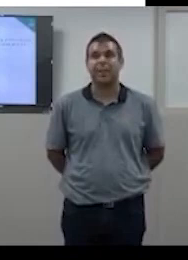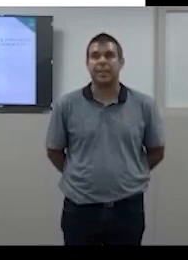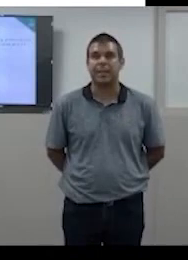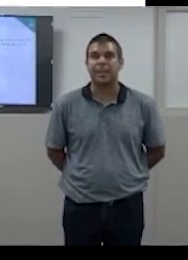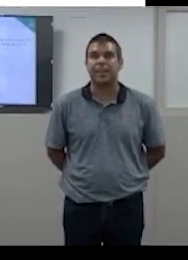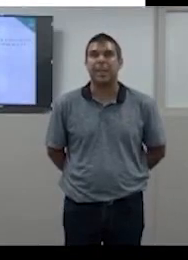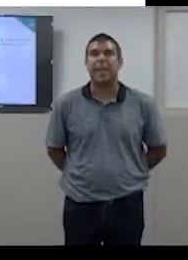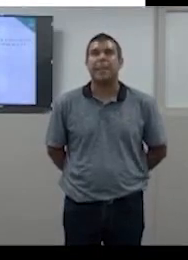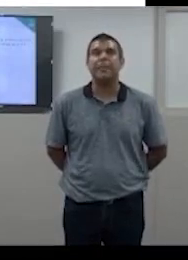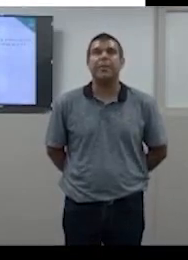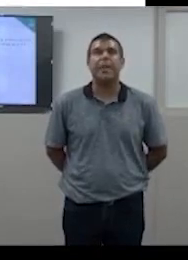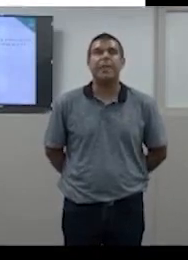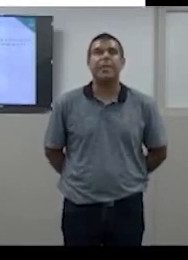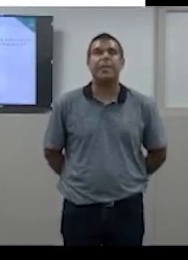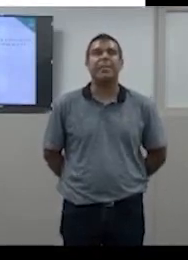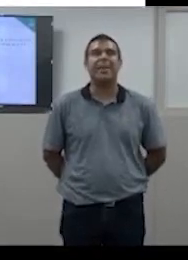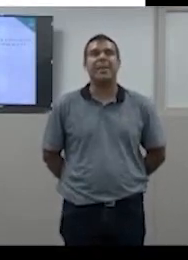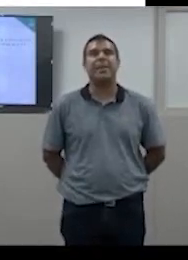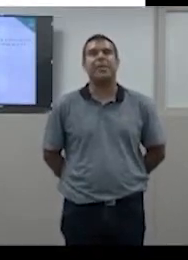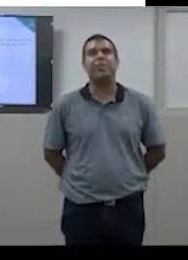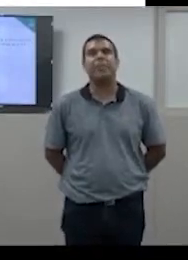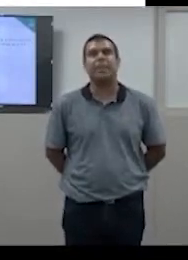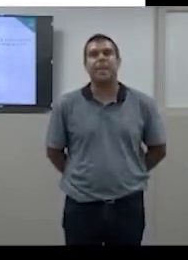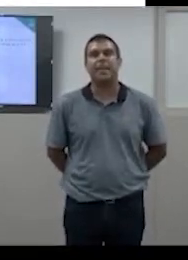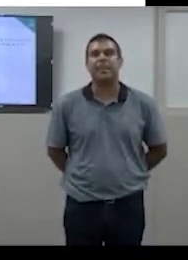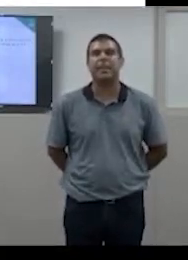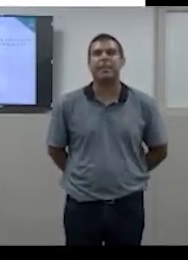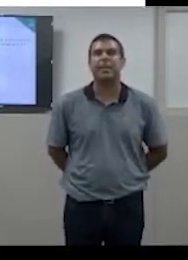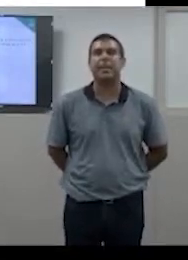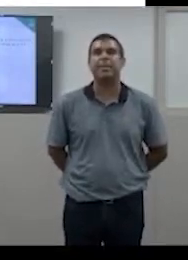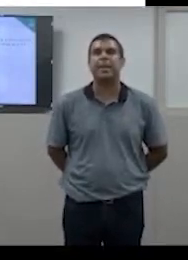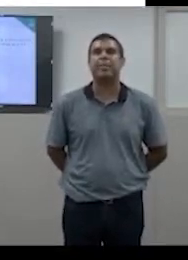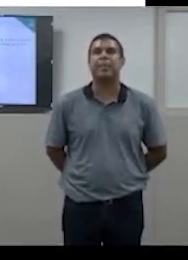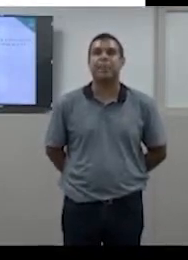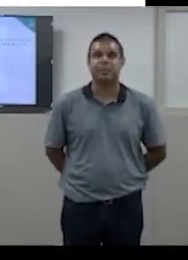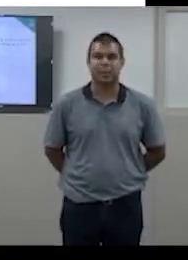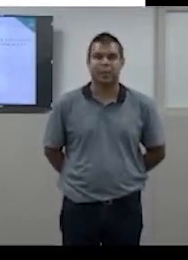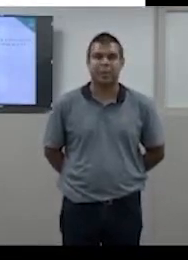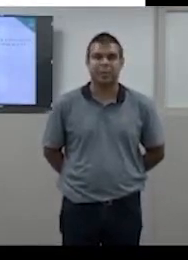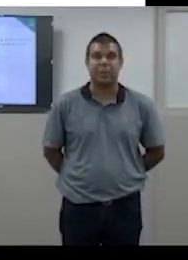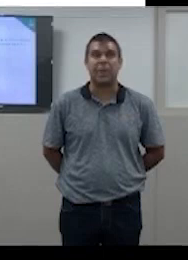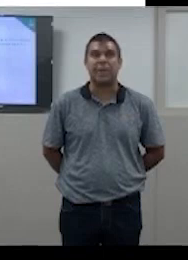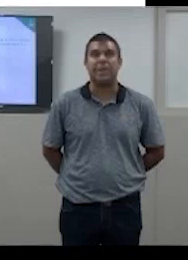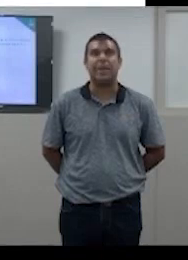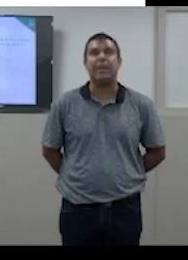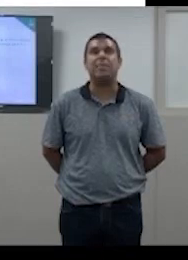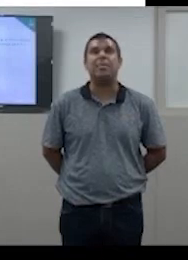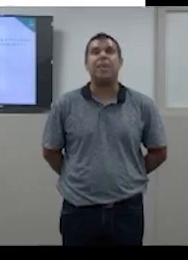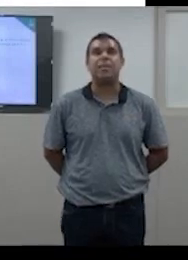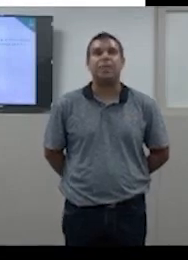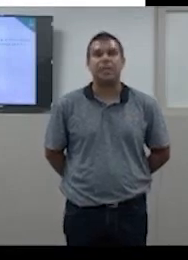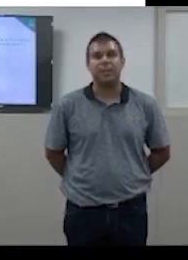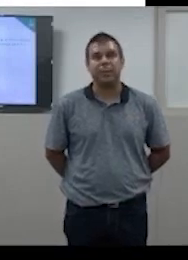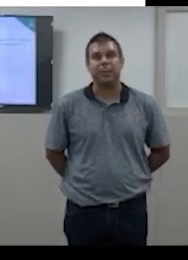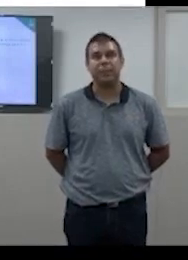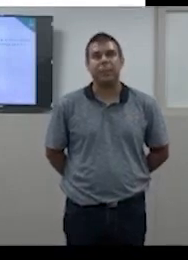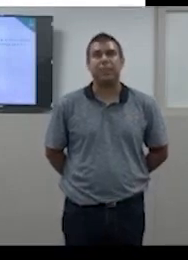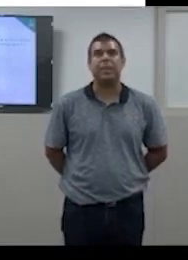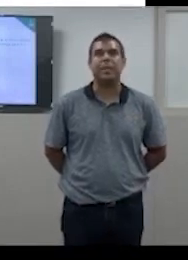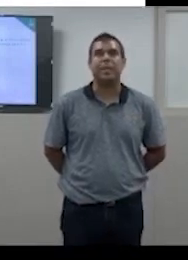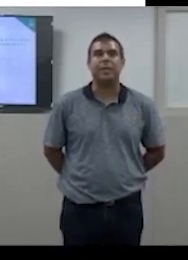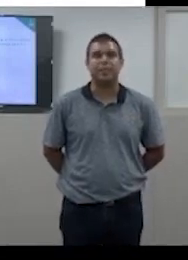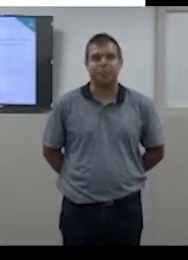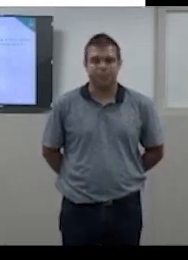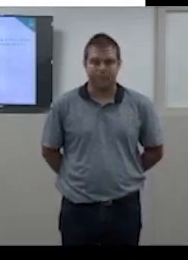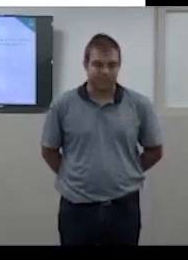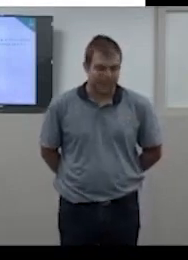Celsius, de massa 30 gramas, precisa receber para derreter completamente, mantendo ainda a temperatura 0 graus Celsius? Detalhe, calor latente da fusão